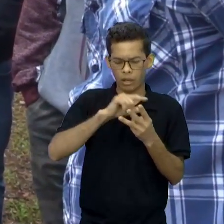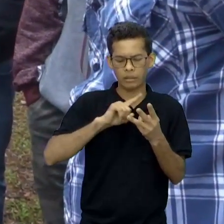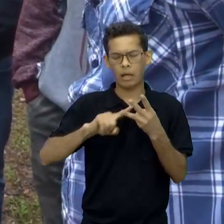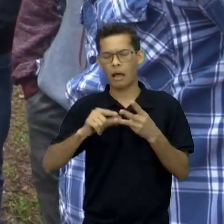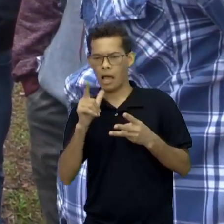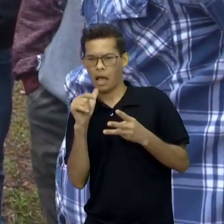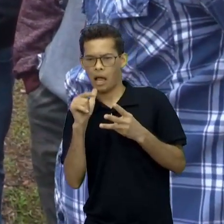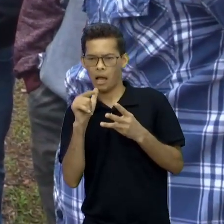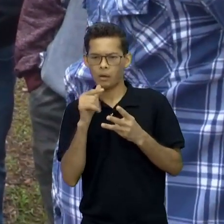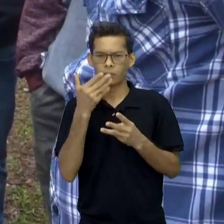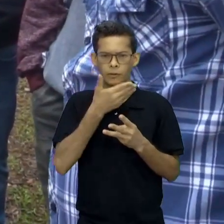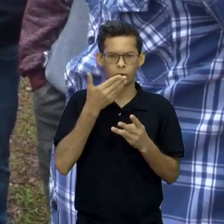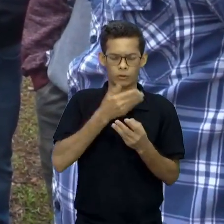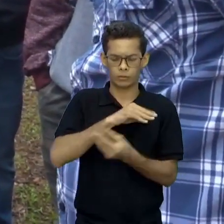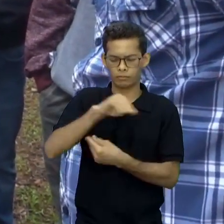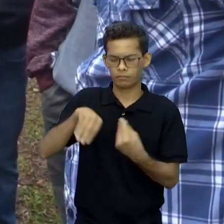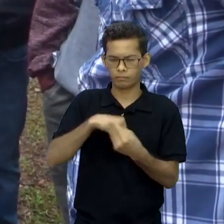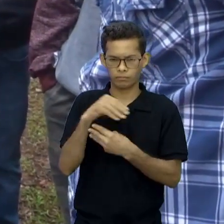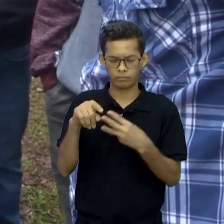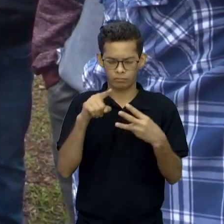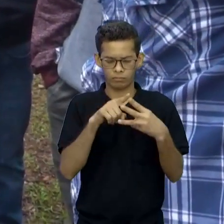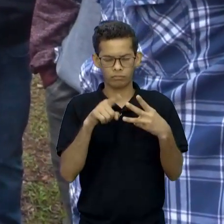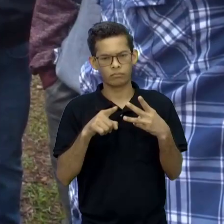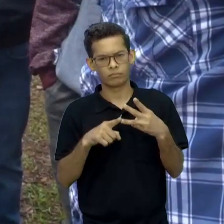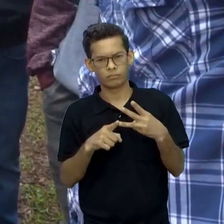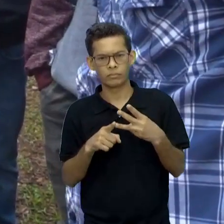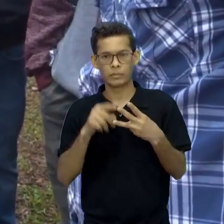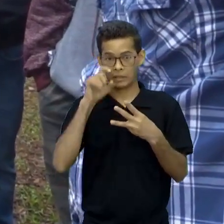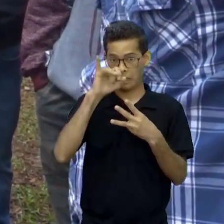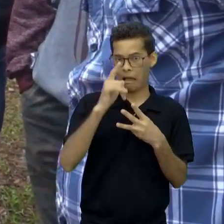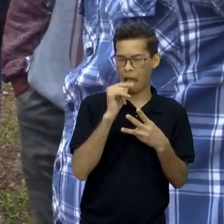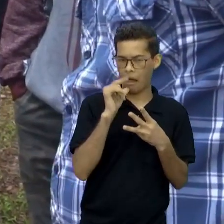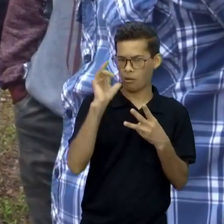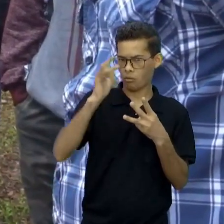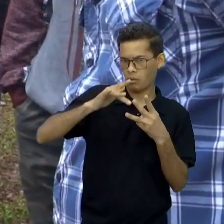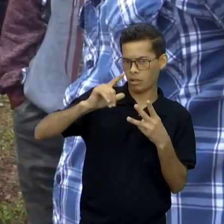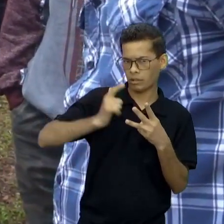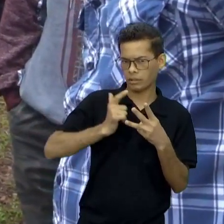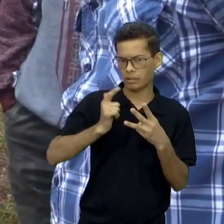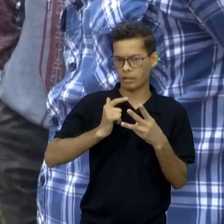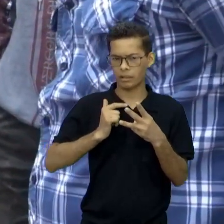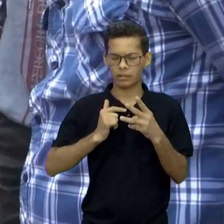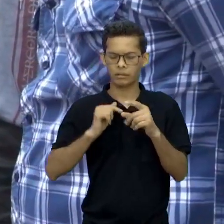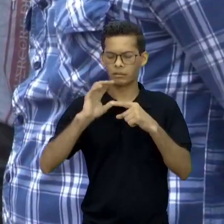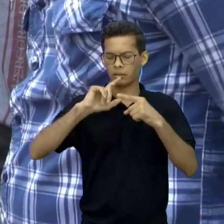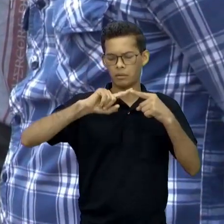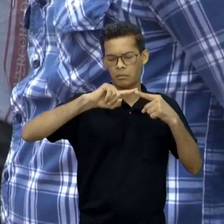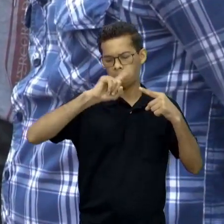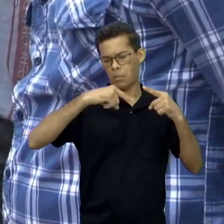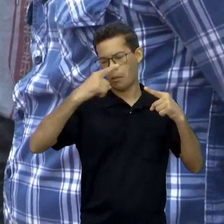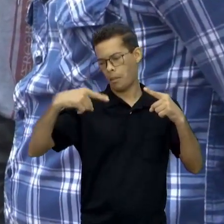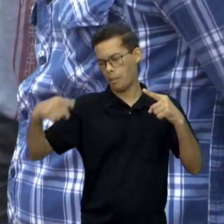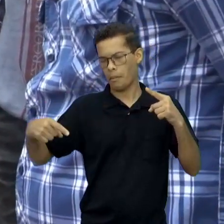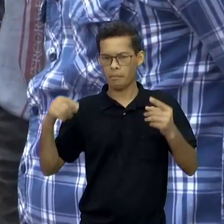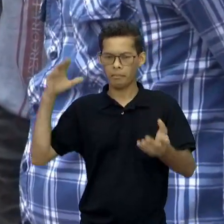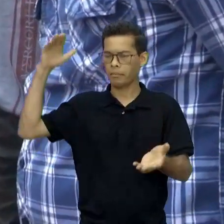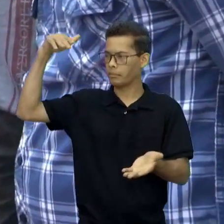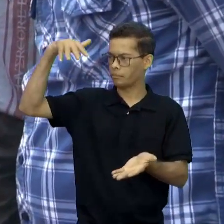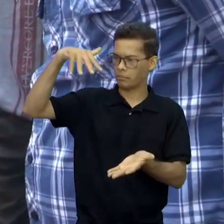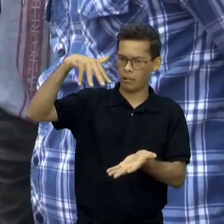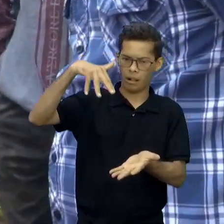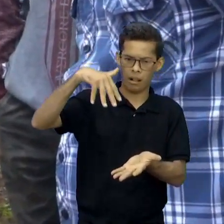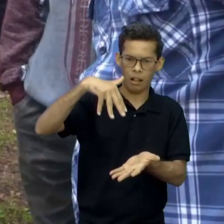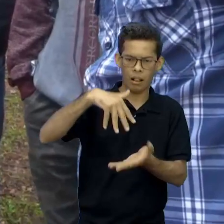doce, todos de plástico. Quando tem água, o sinal eletromagnético ele entra, ele pega o topo, bate,